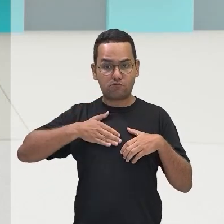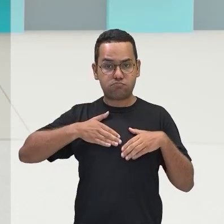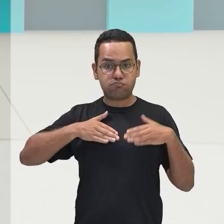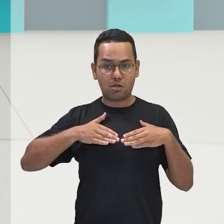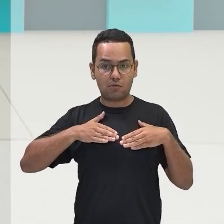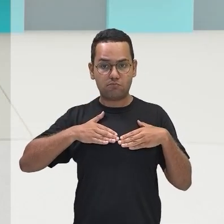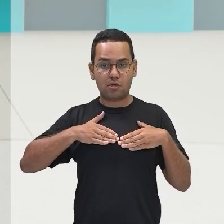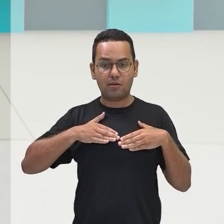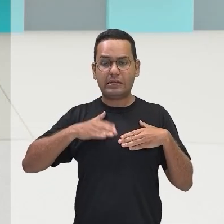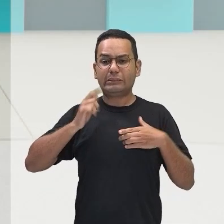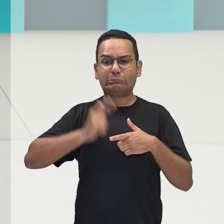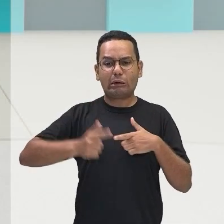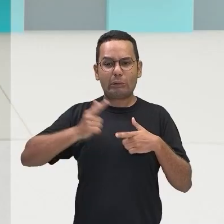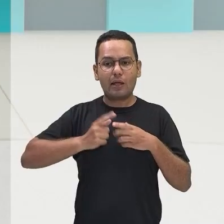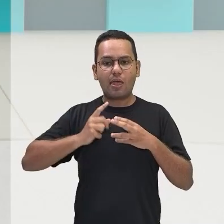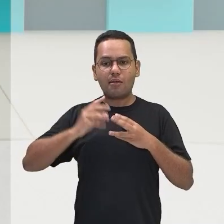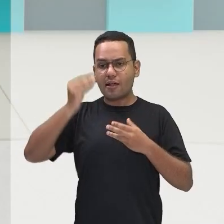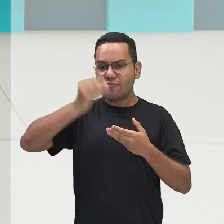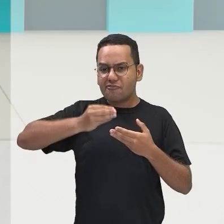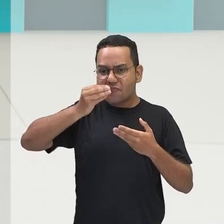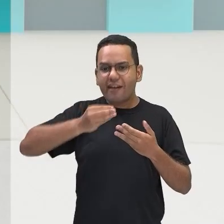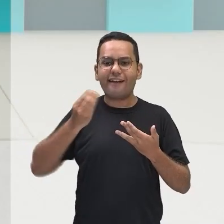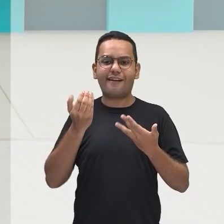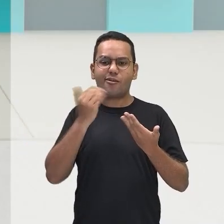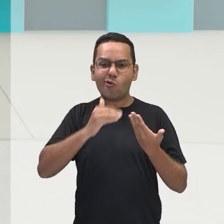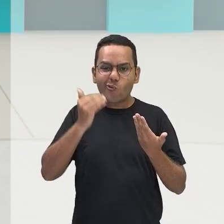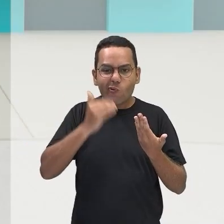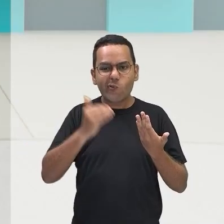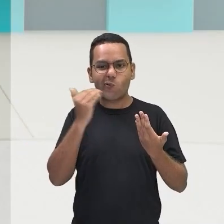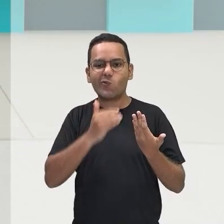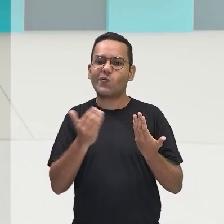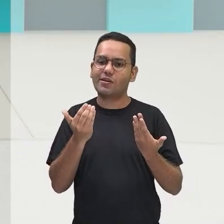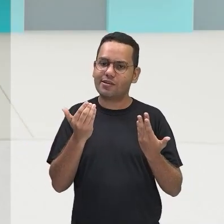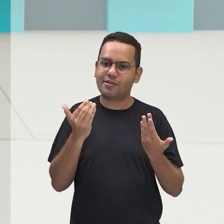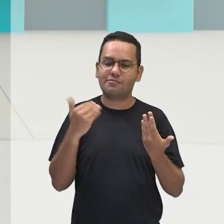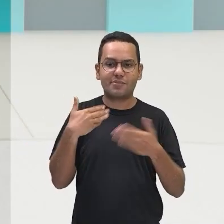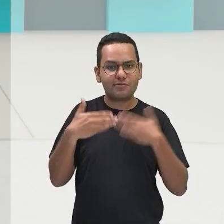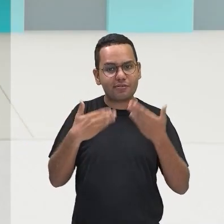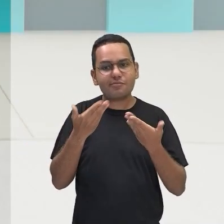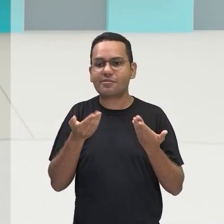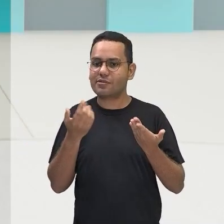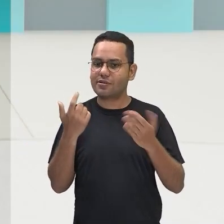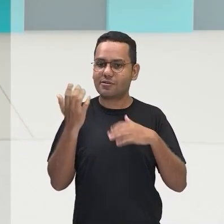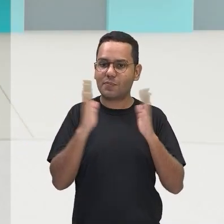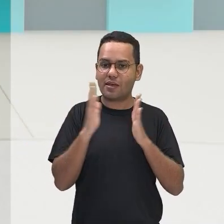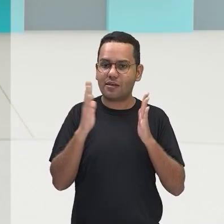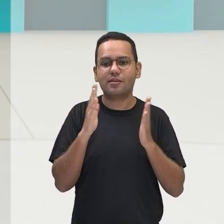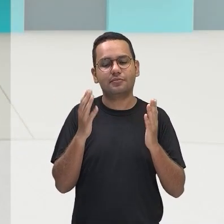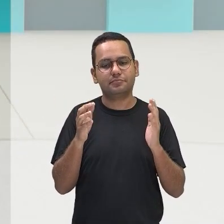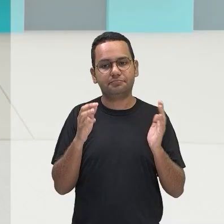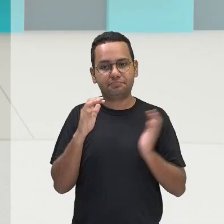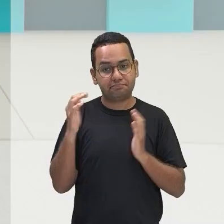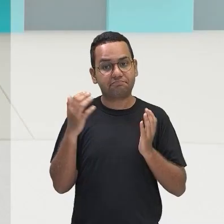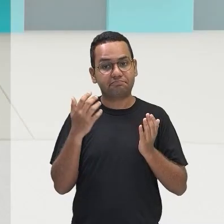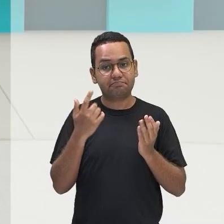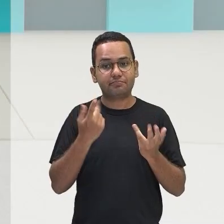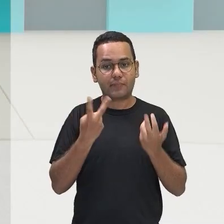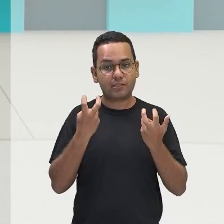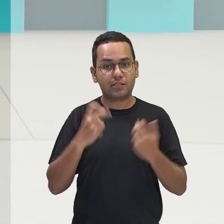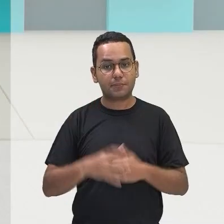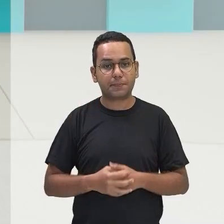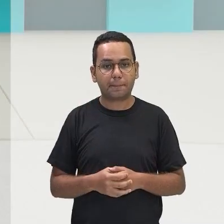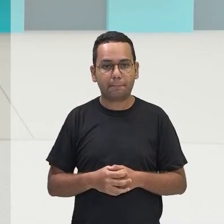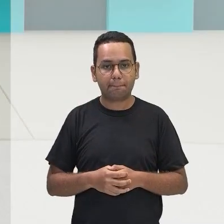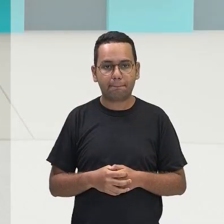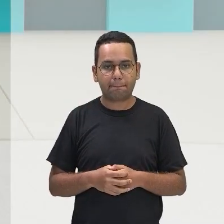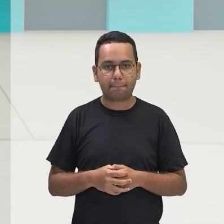suas artérias, enfraquecendo as mesmas, né? Então, é uma diferença muito grande do nosso estilo de